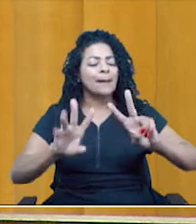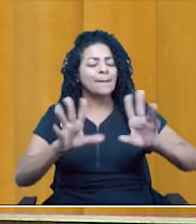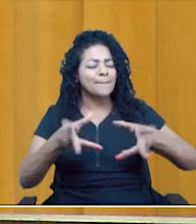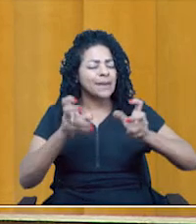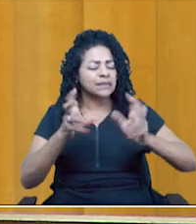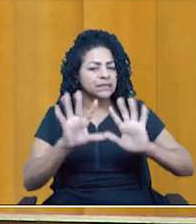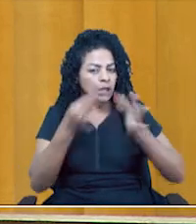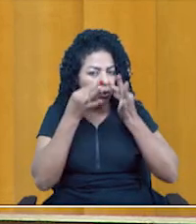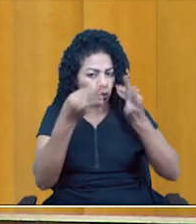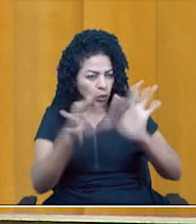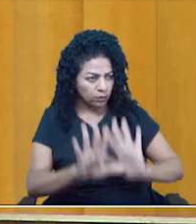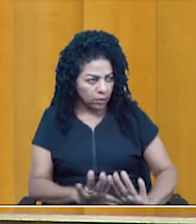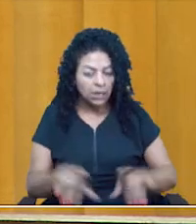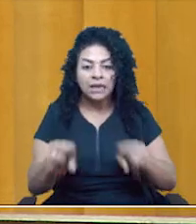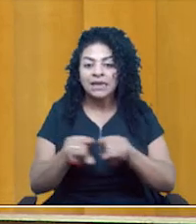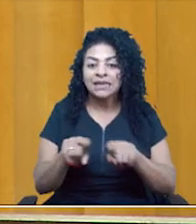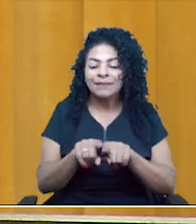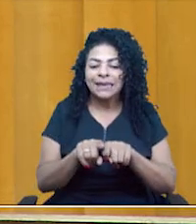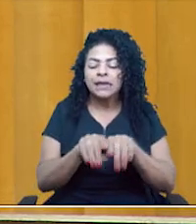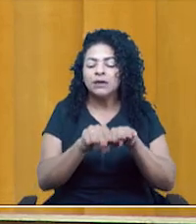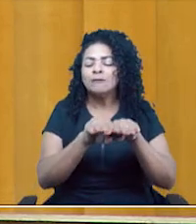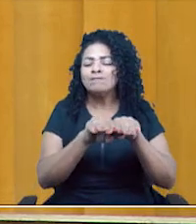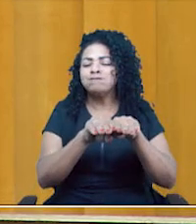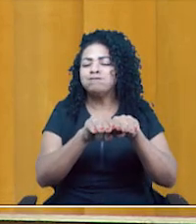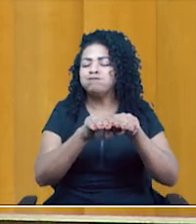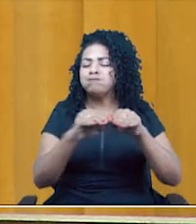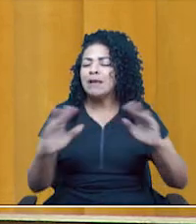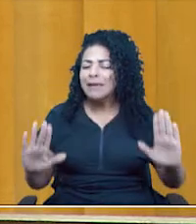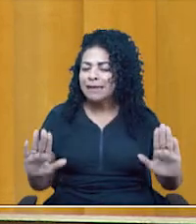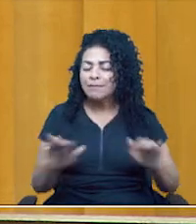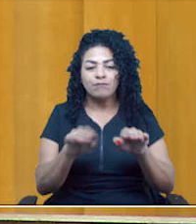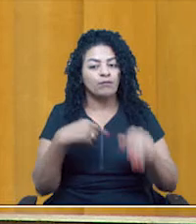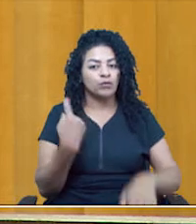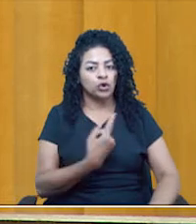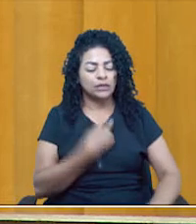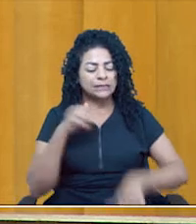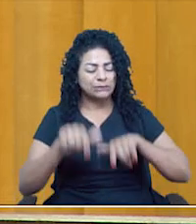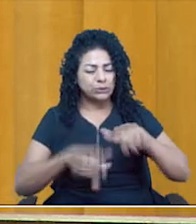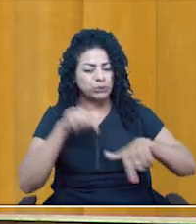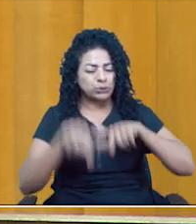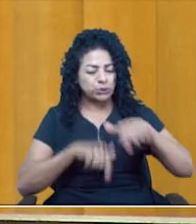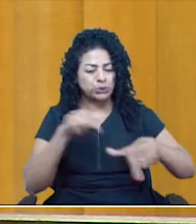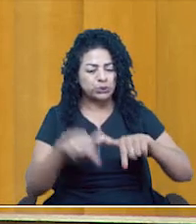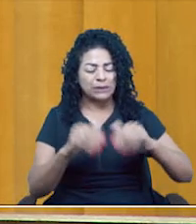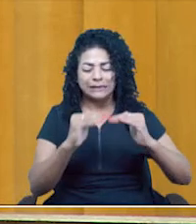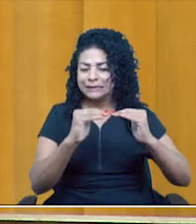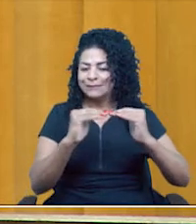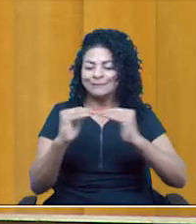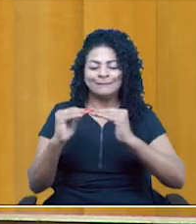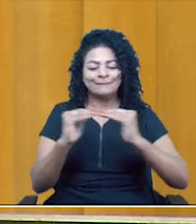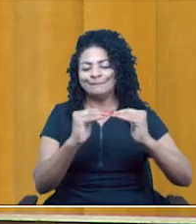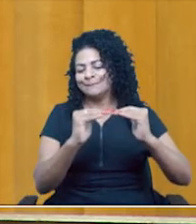A imensa desigualdade da carga de trabalho entre todos nós, magistrados e servidores. E não digo